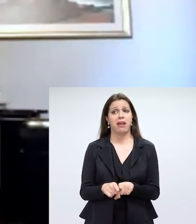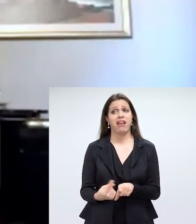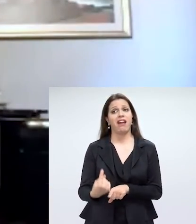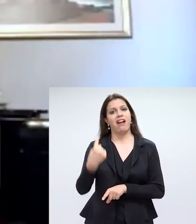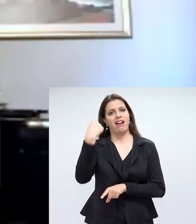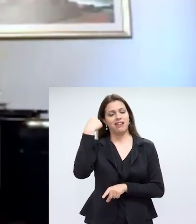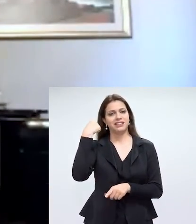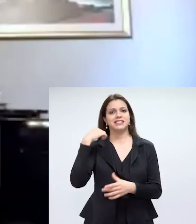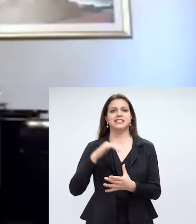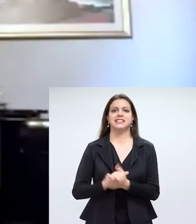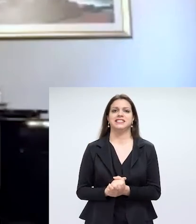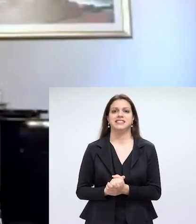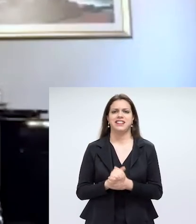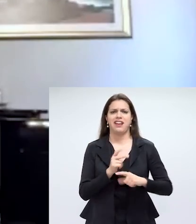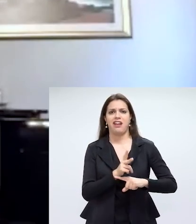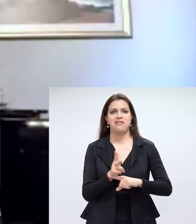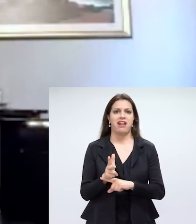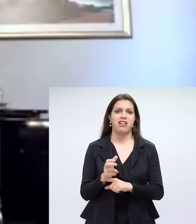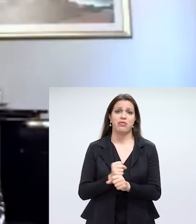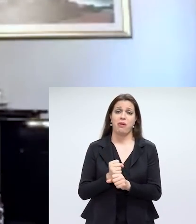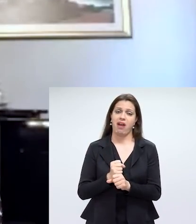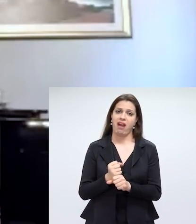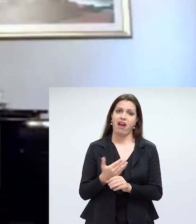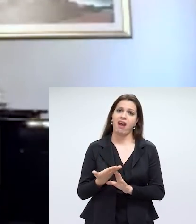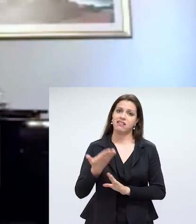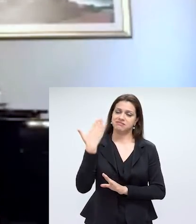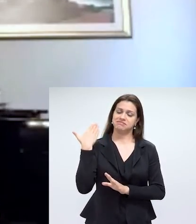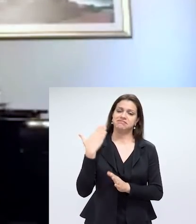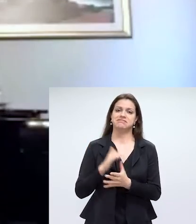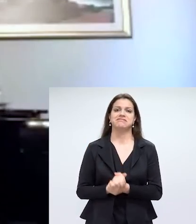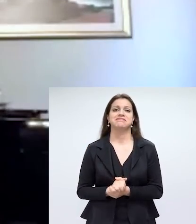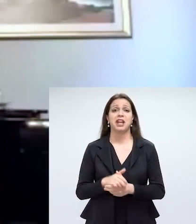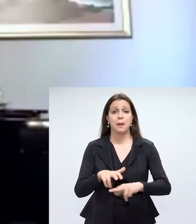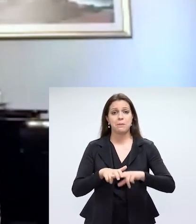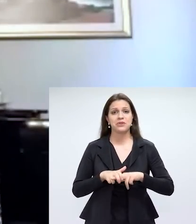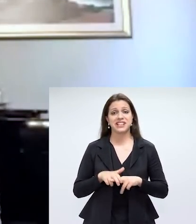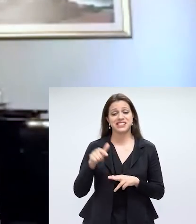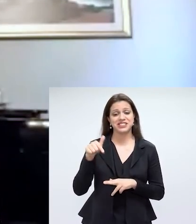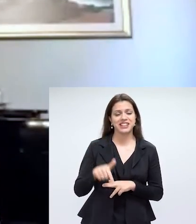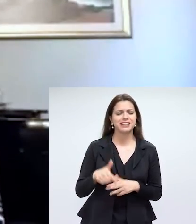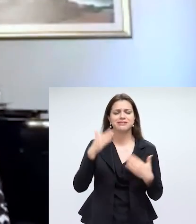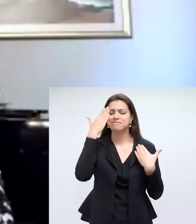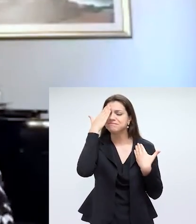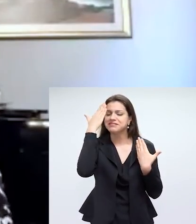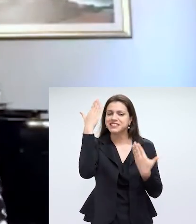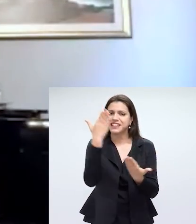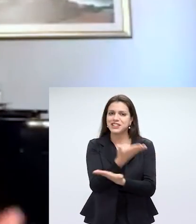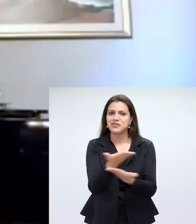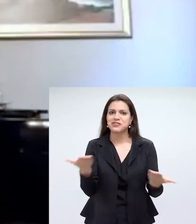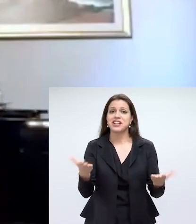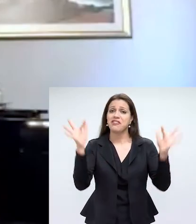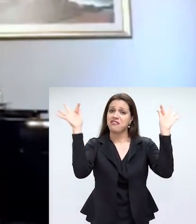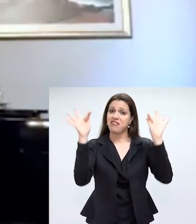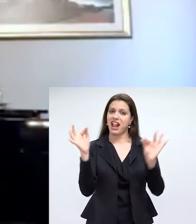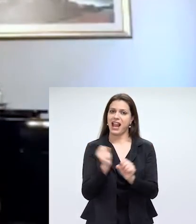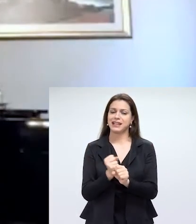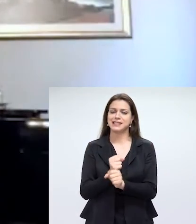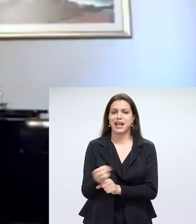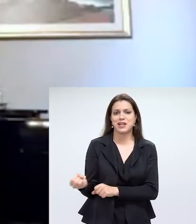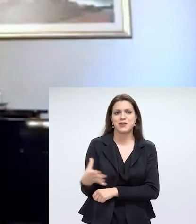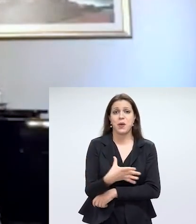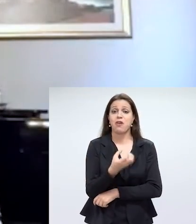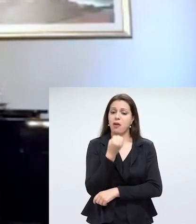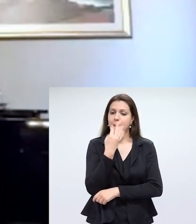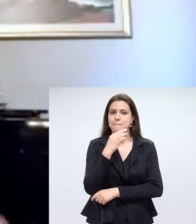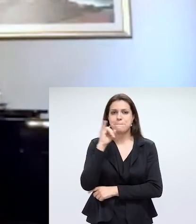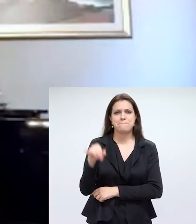programas anteriores gravados antes desse ano. E é por isso que eu deixo aqui o nosso muito obrigado, um feliz ano